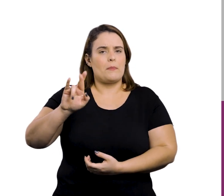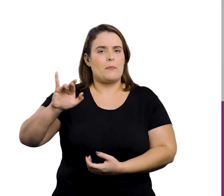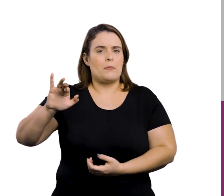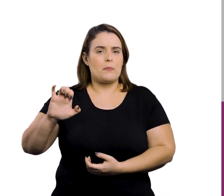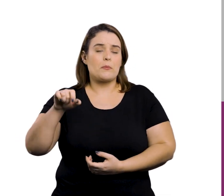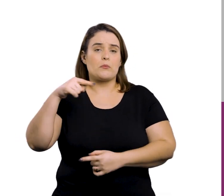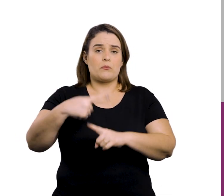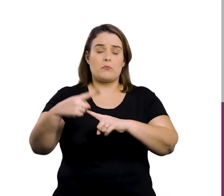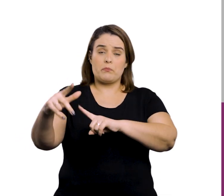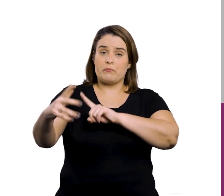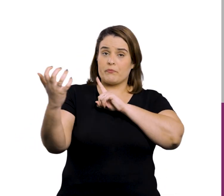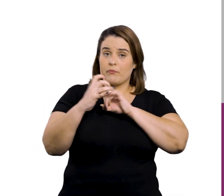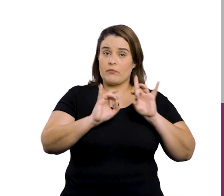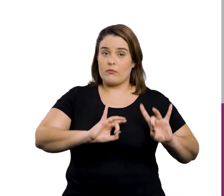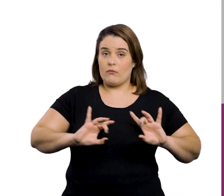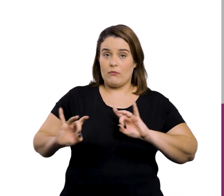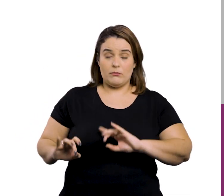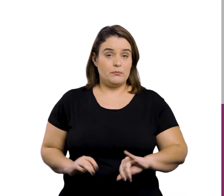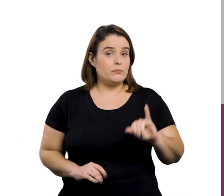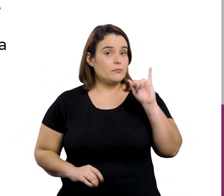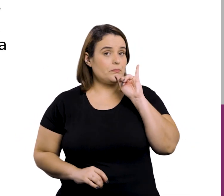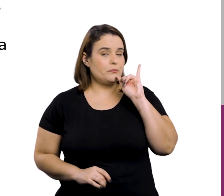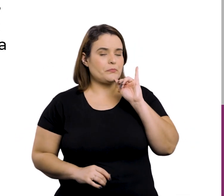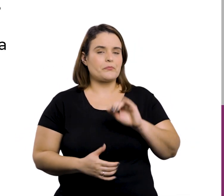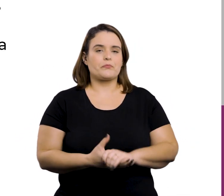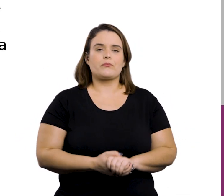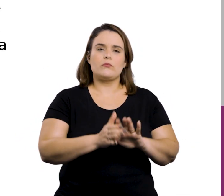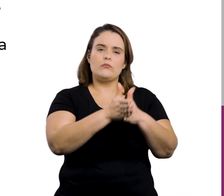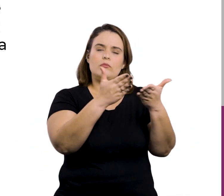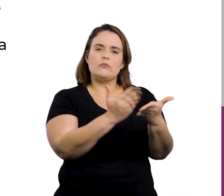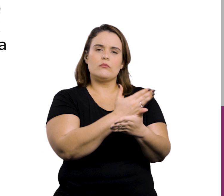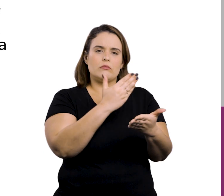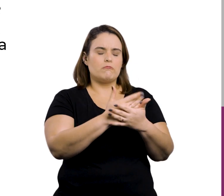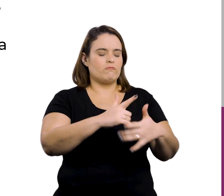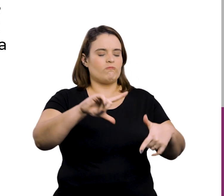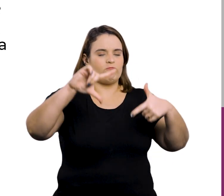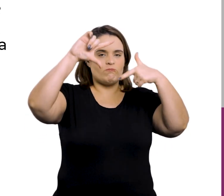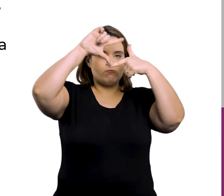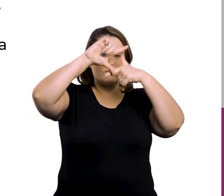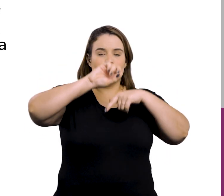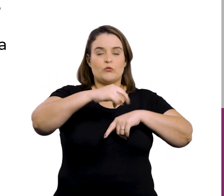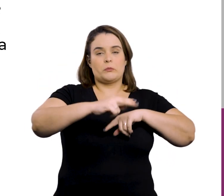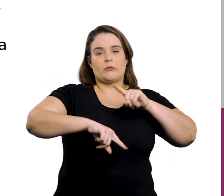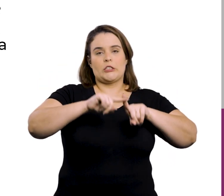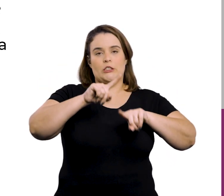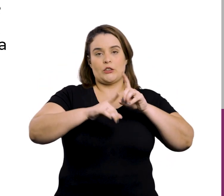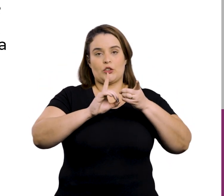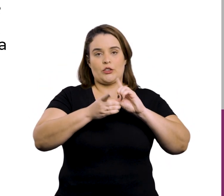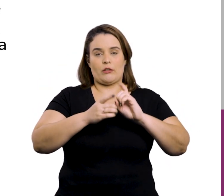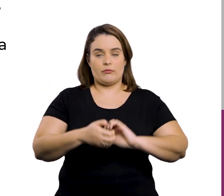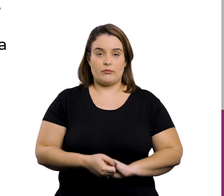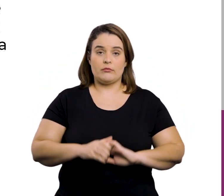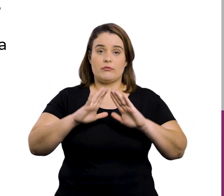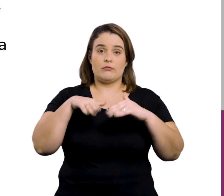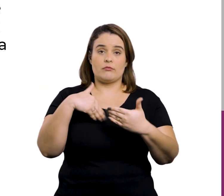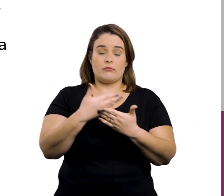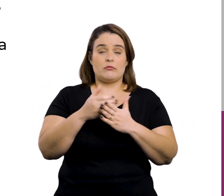ela impacta ações do nosso dia a dia. Exemplos: censura de livros ou materiais